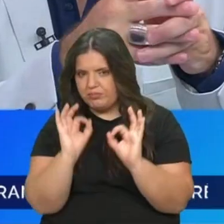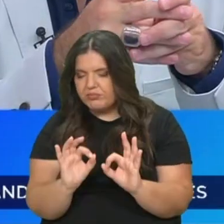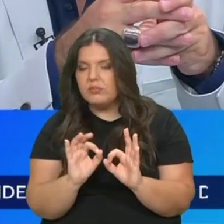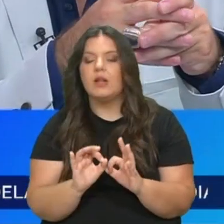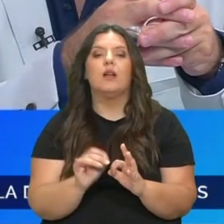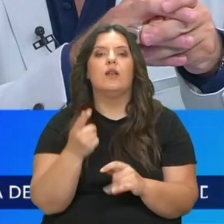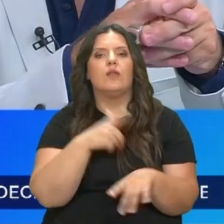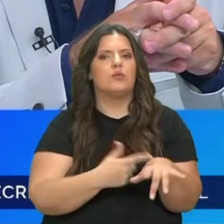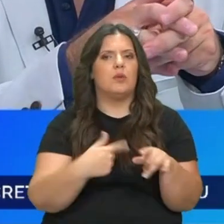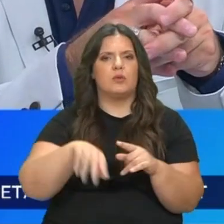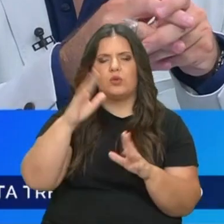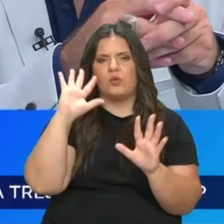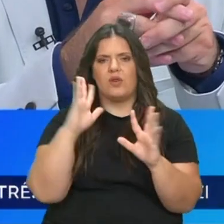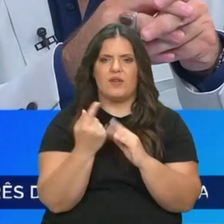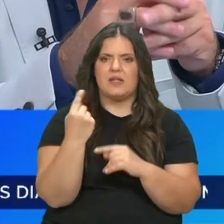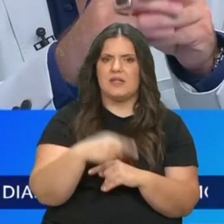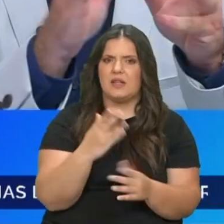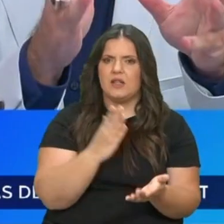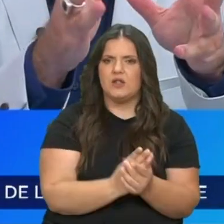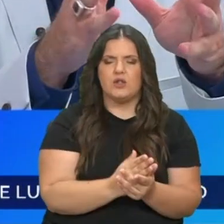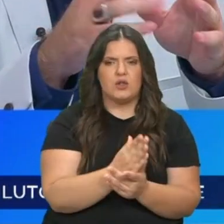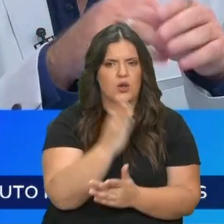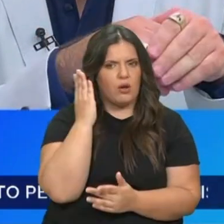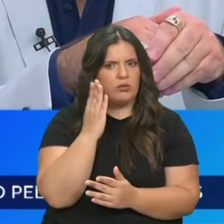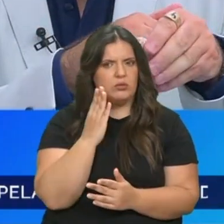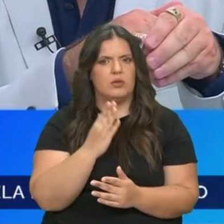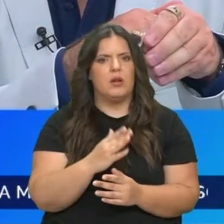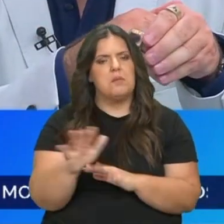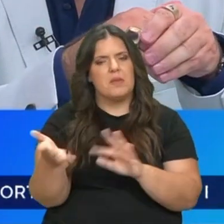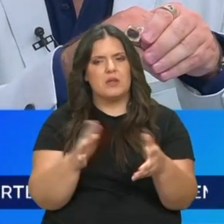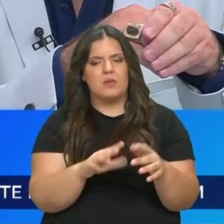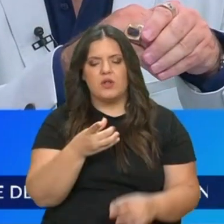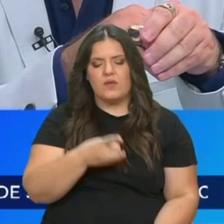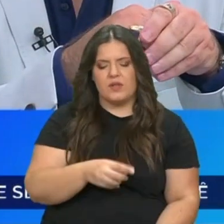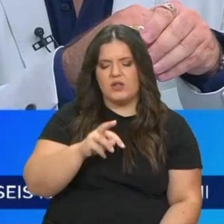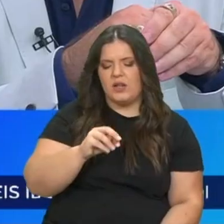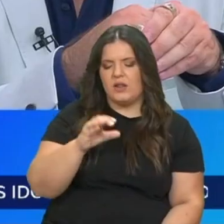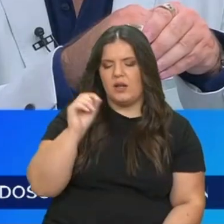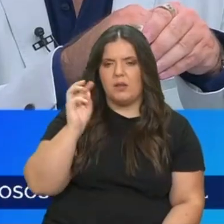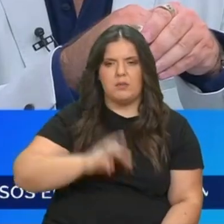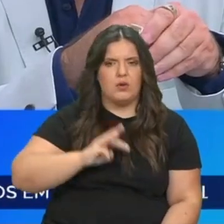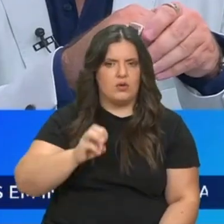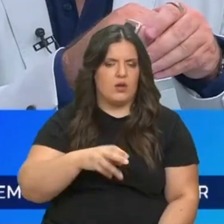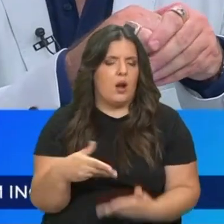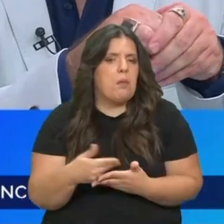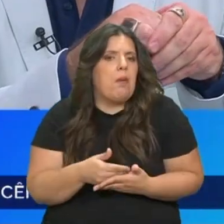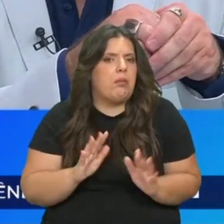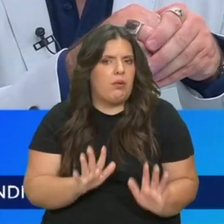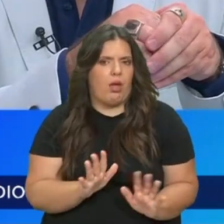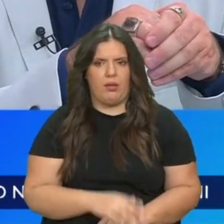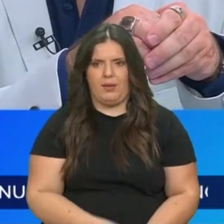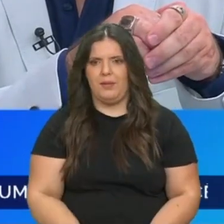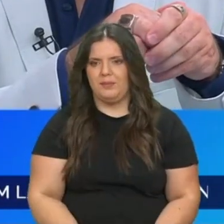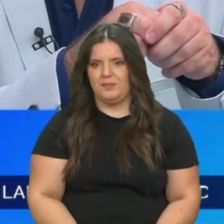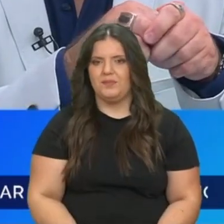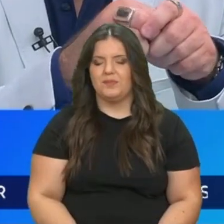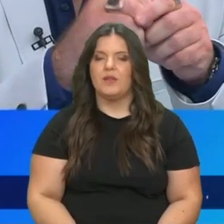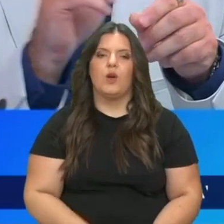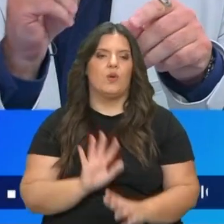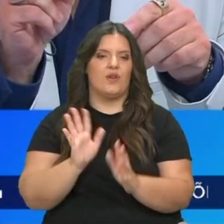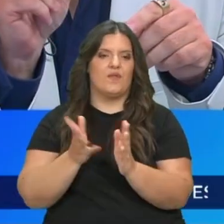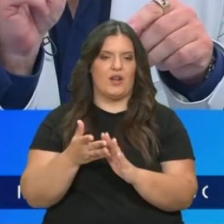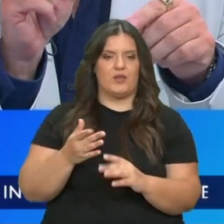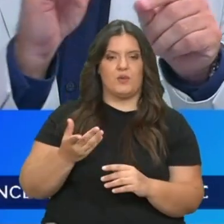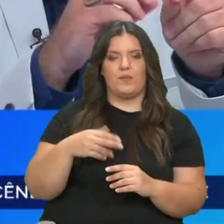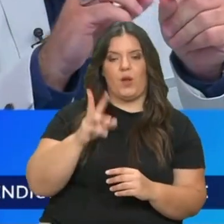até uma altura em que o universo tinha apenas, isto é mesmo apenas em termos cosmológicos, 930 milhões de anos. Era bebé, era um autêntico bebé o universo.